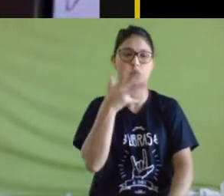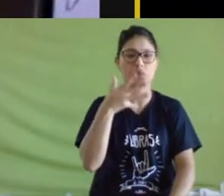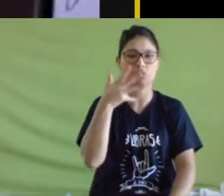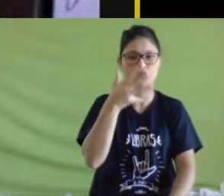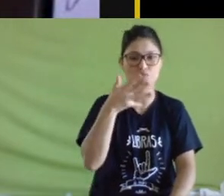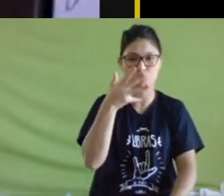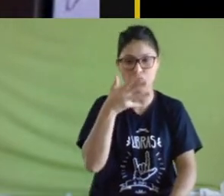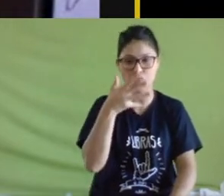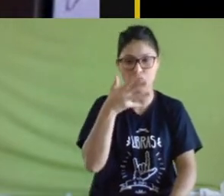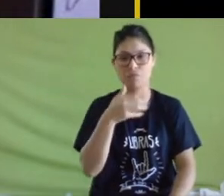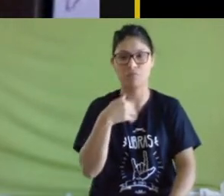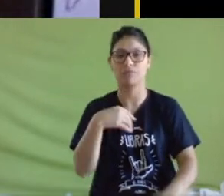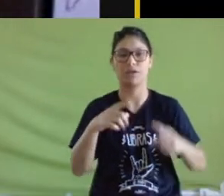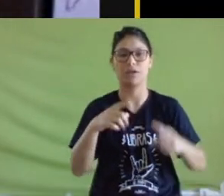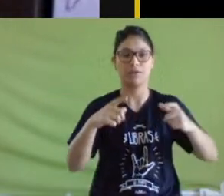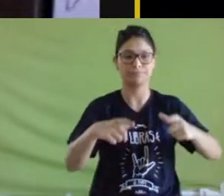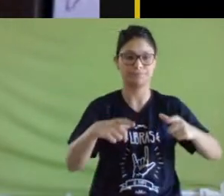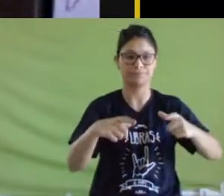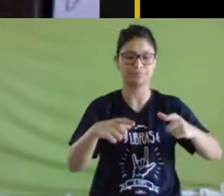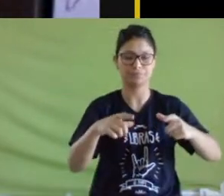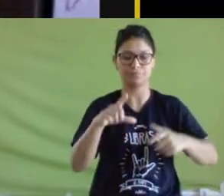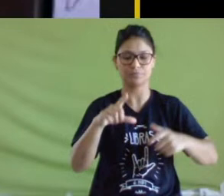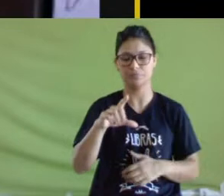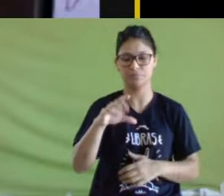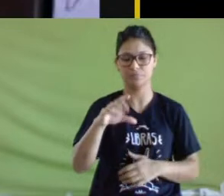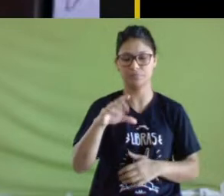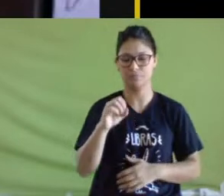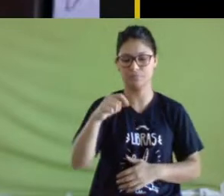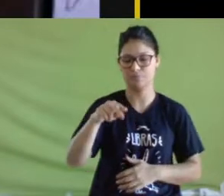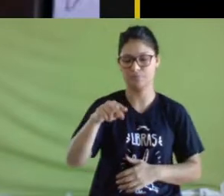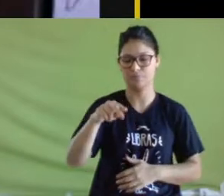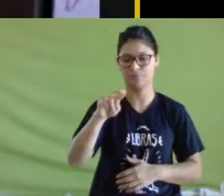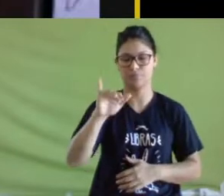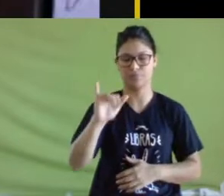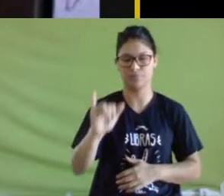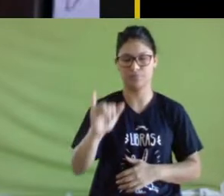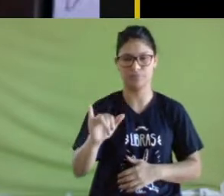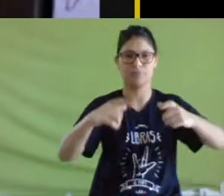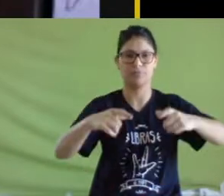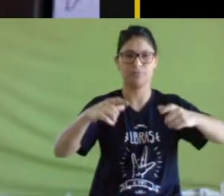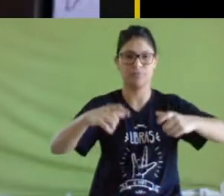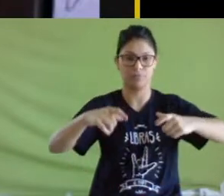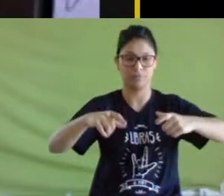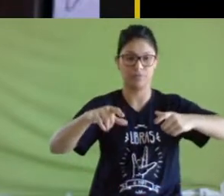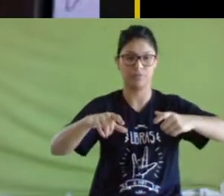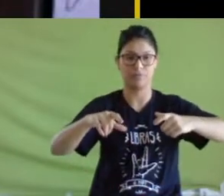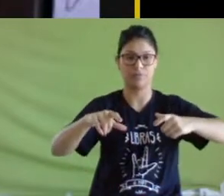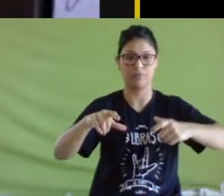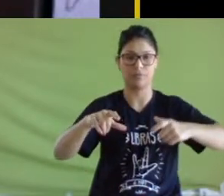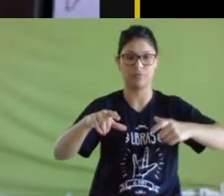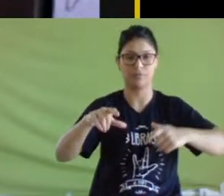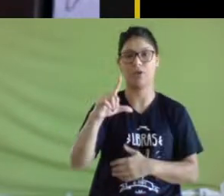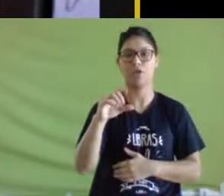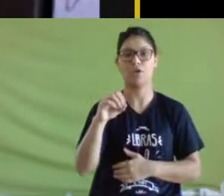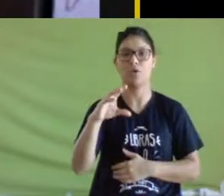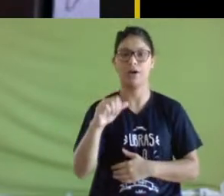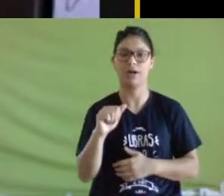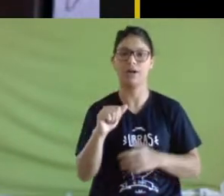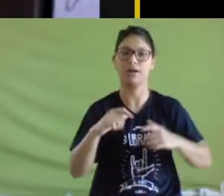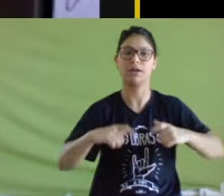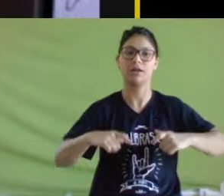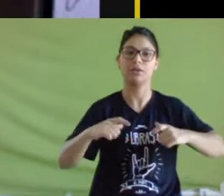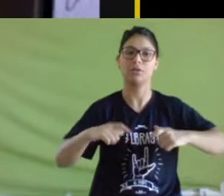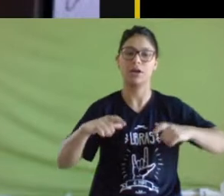é colocar os loci, os lugares comuns retóricos, em loca, em